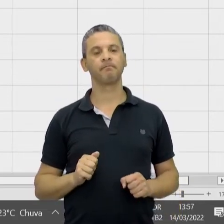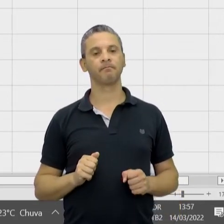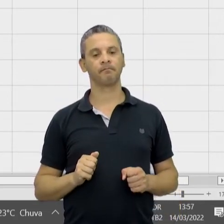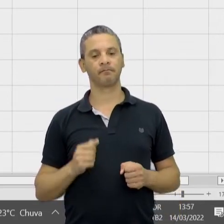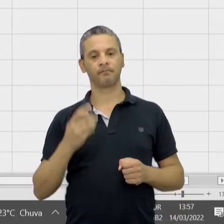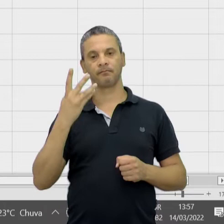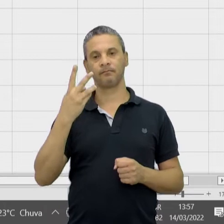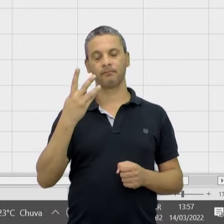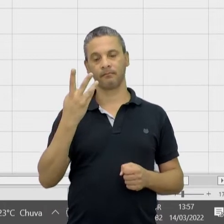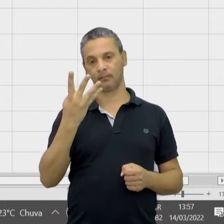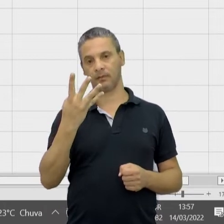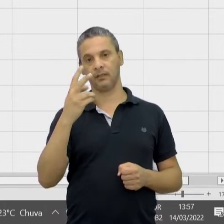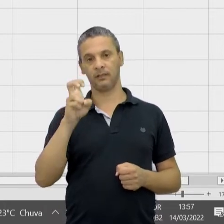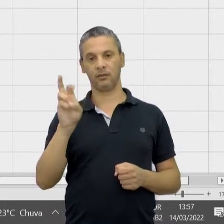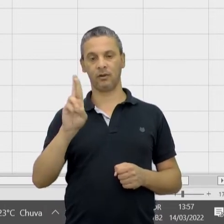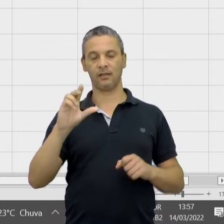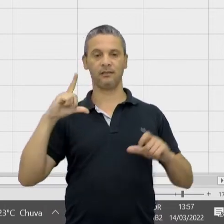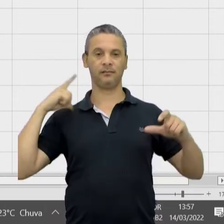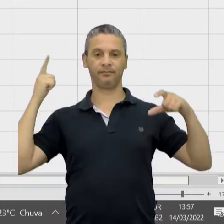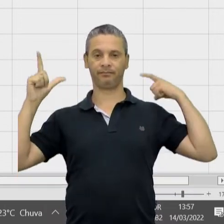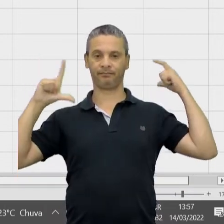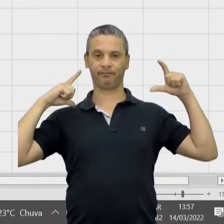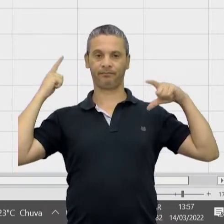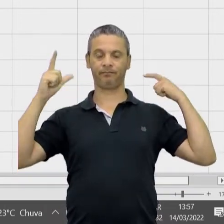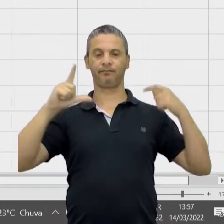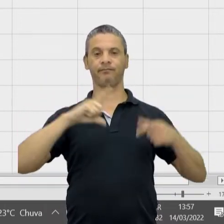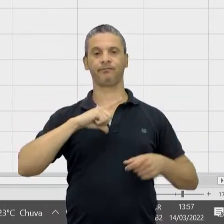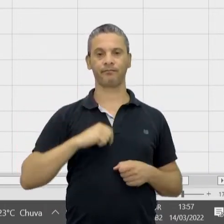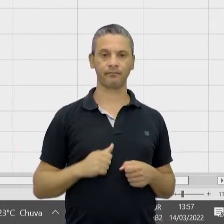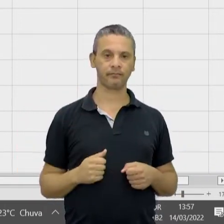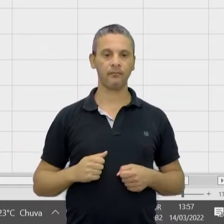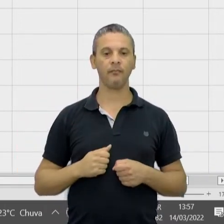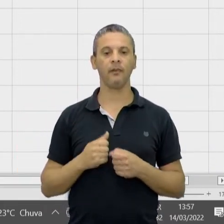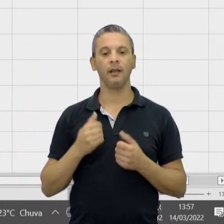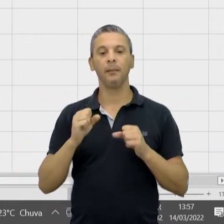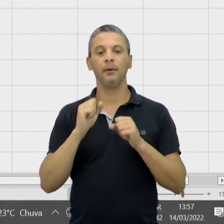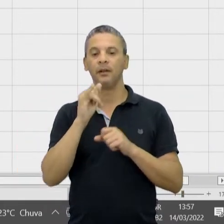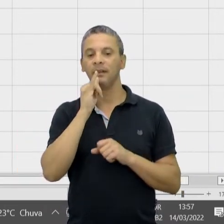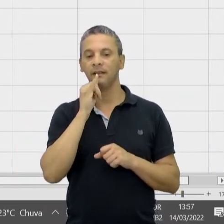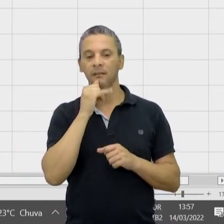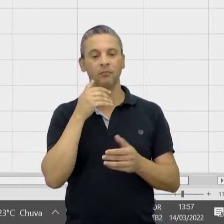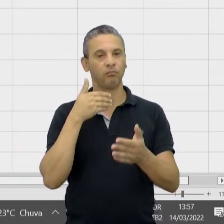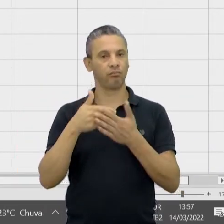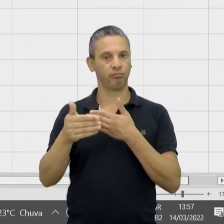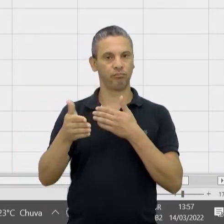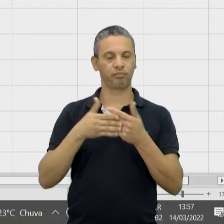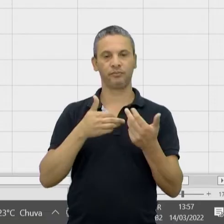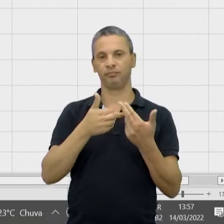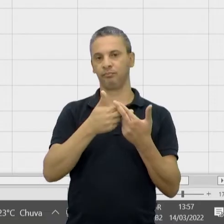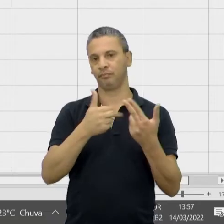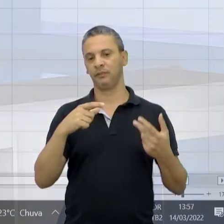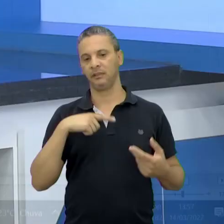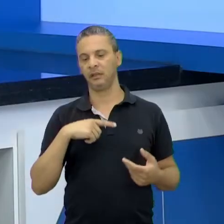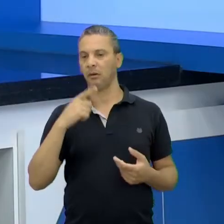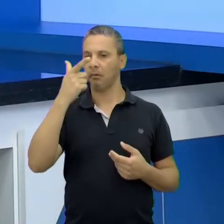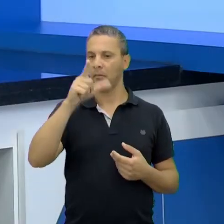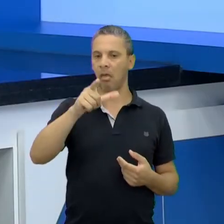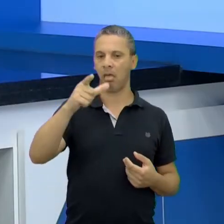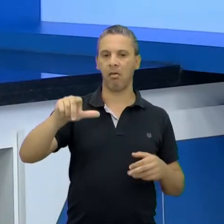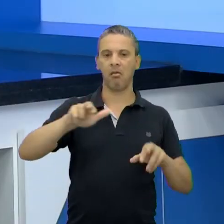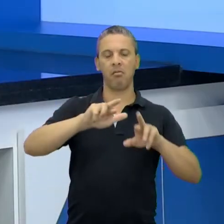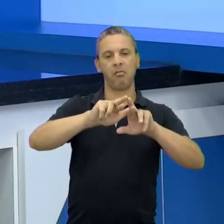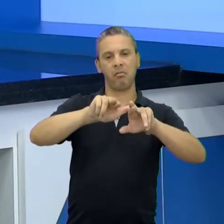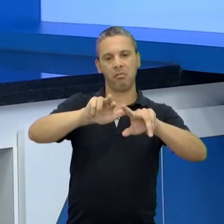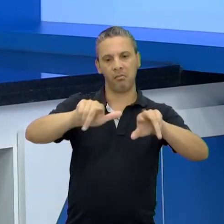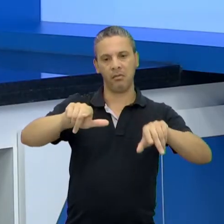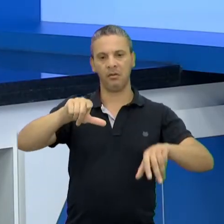E gastei R$45 com lazer. Esse lazer aí pode ser qualquer coisa, né? Pode ser outros, pode ser